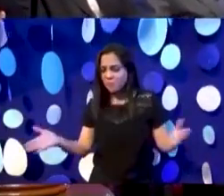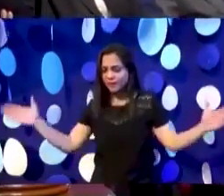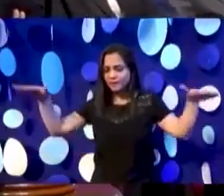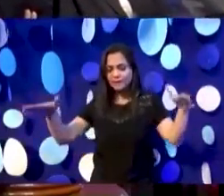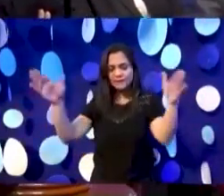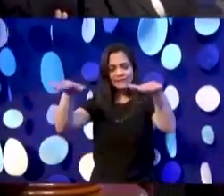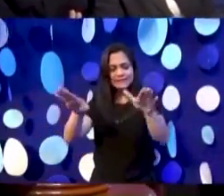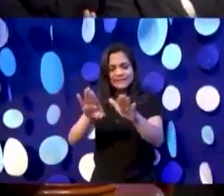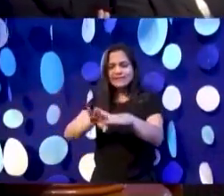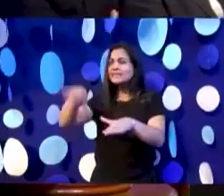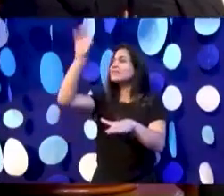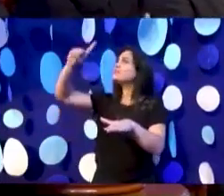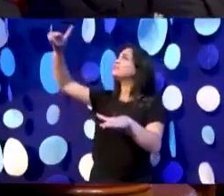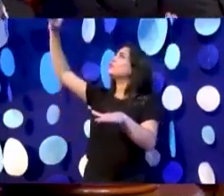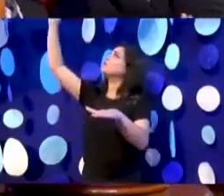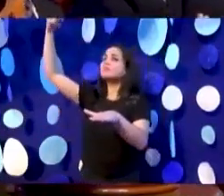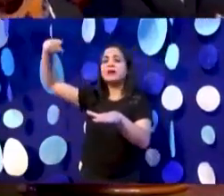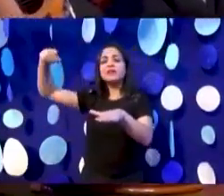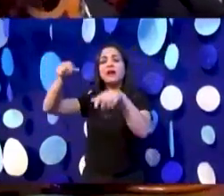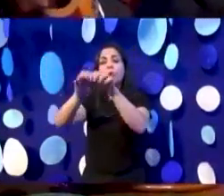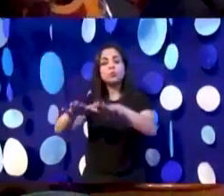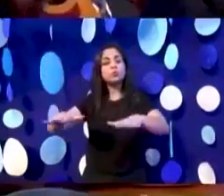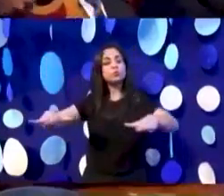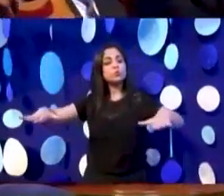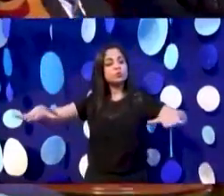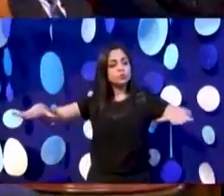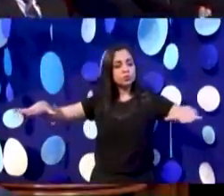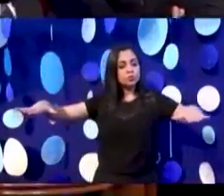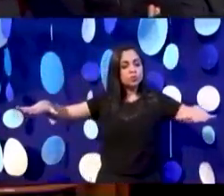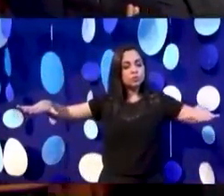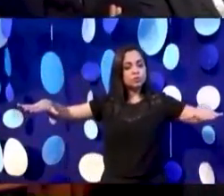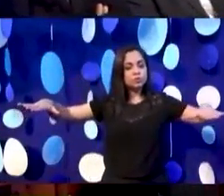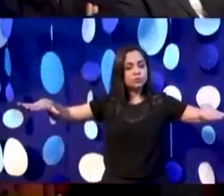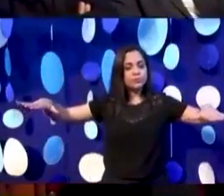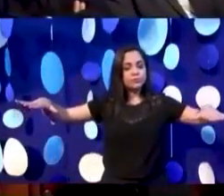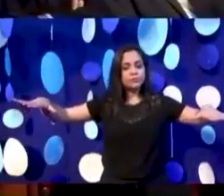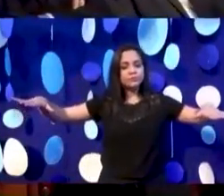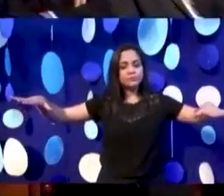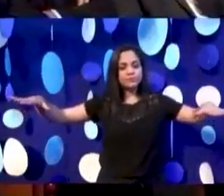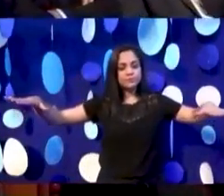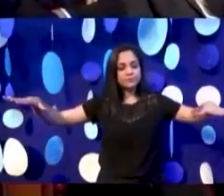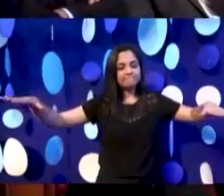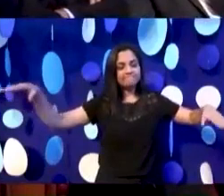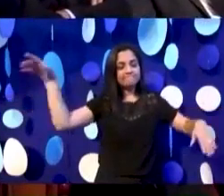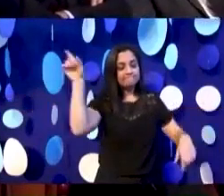eu sei o tempo certo da vitória